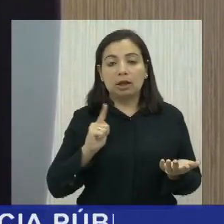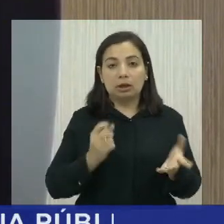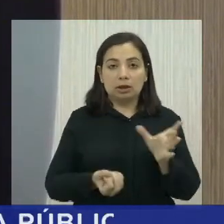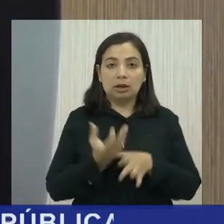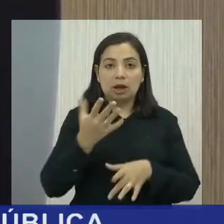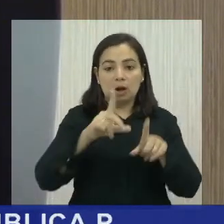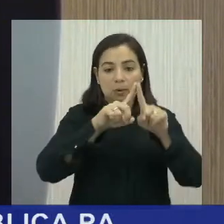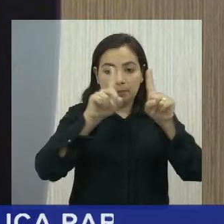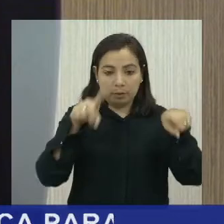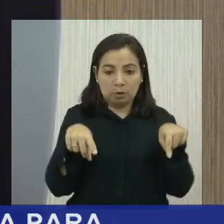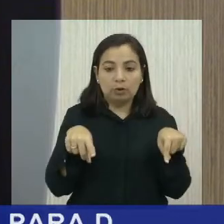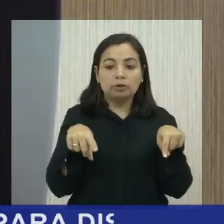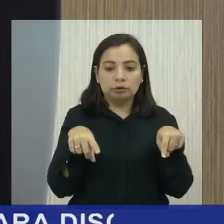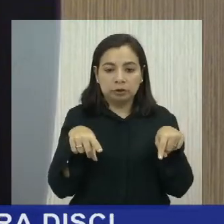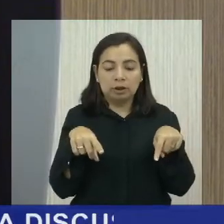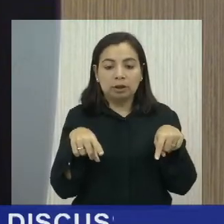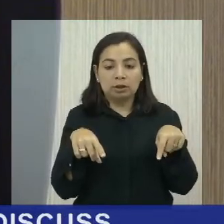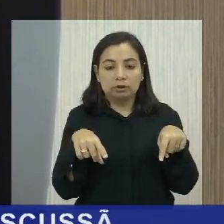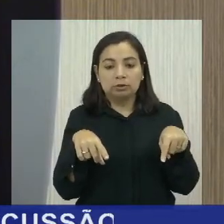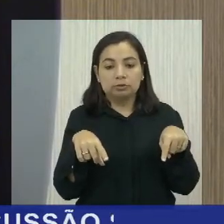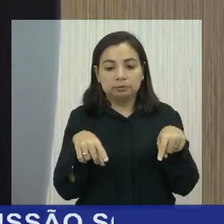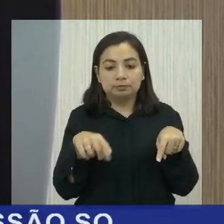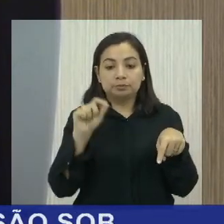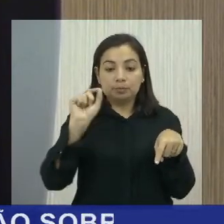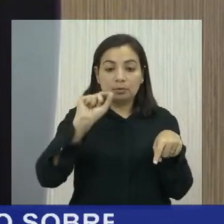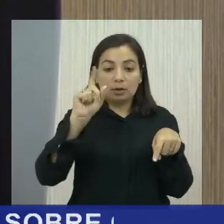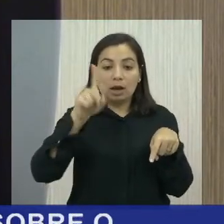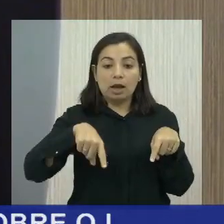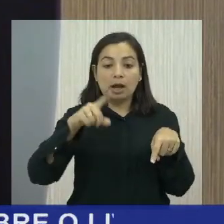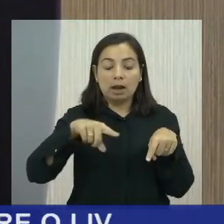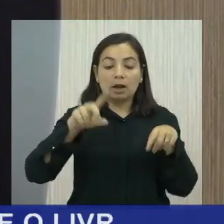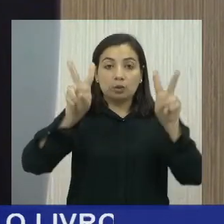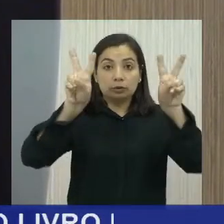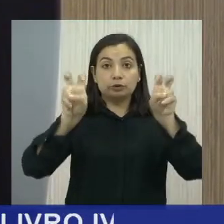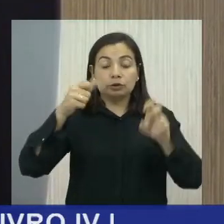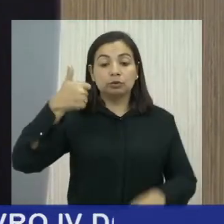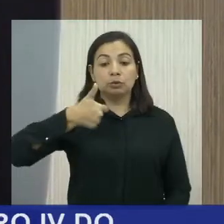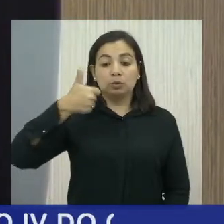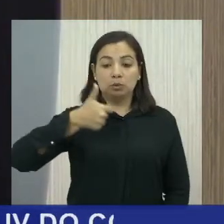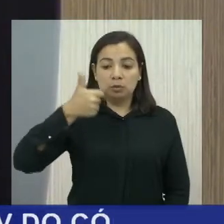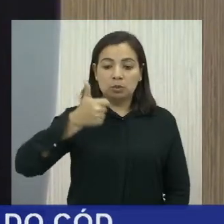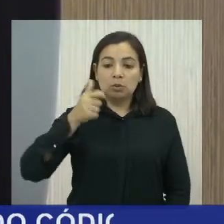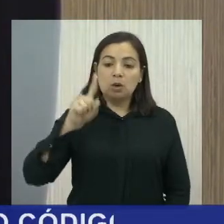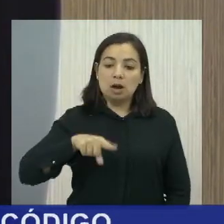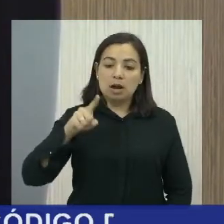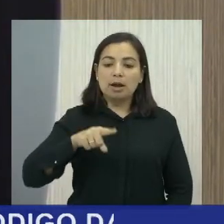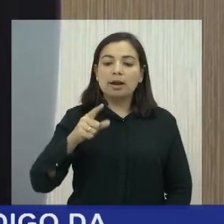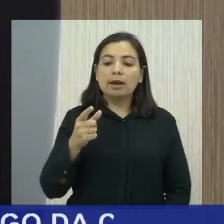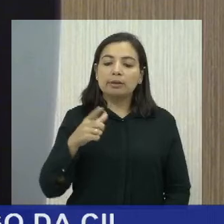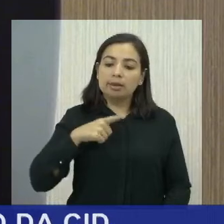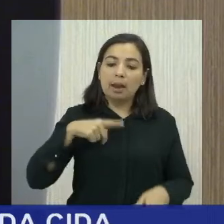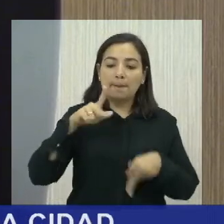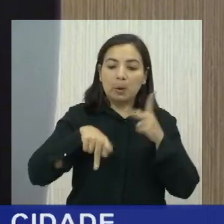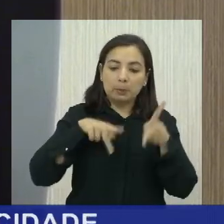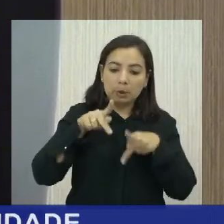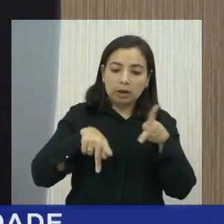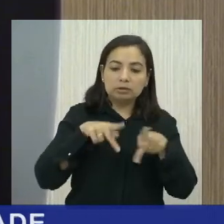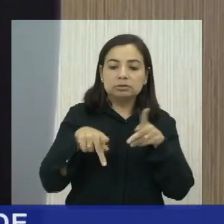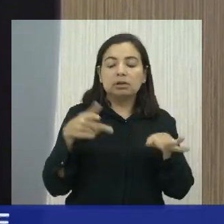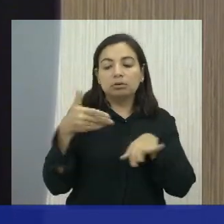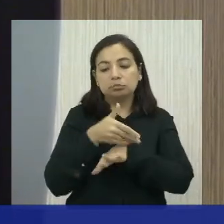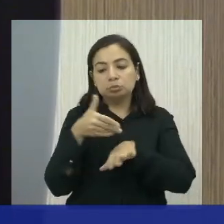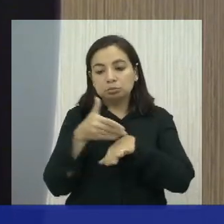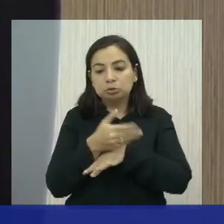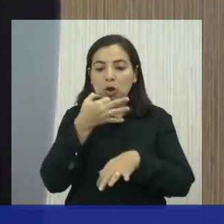projeto sobre um título, né, o título 1, que é sobre a participação popular, mas